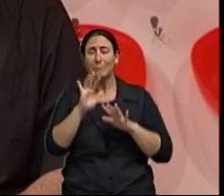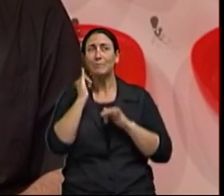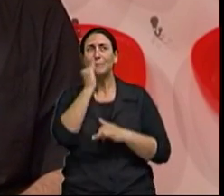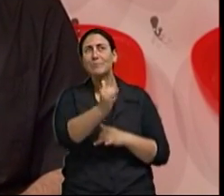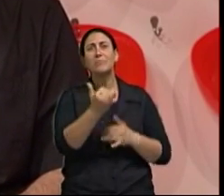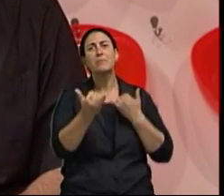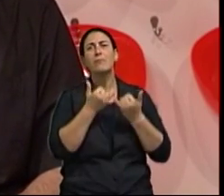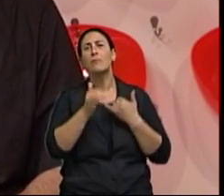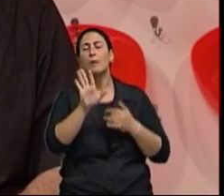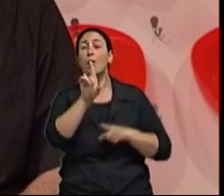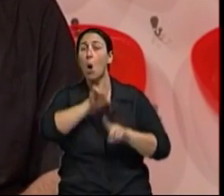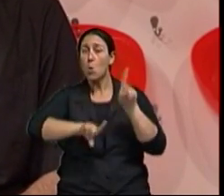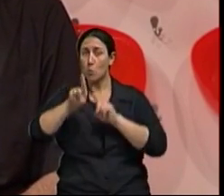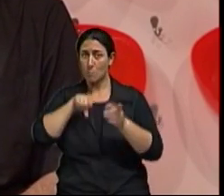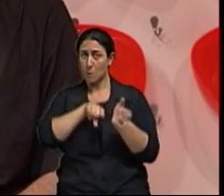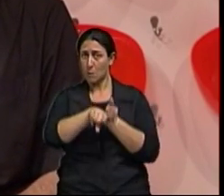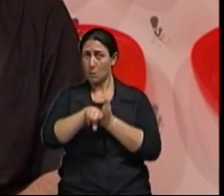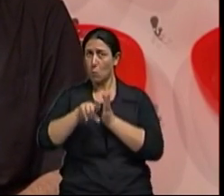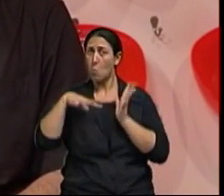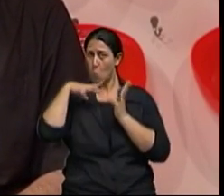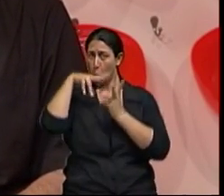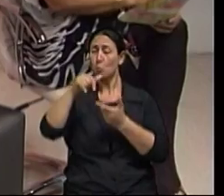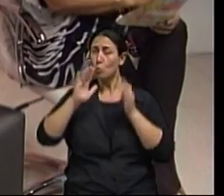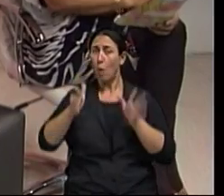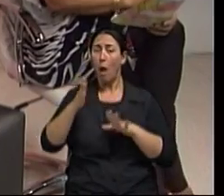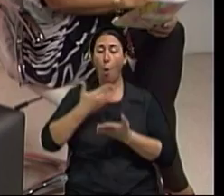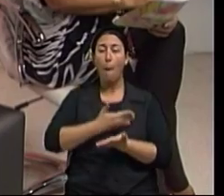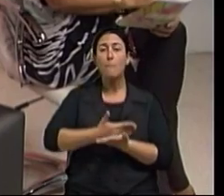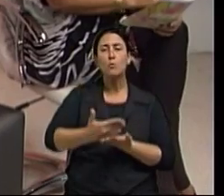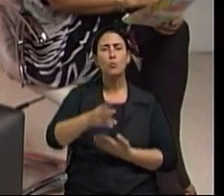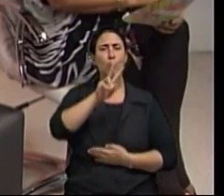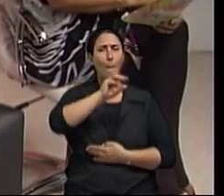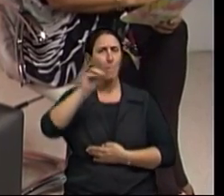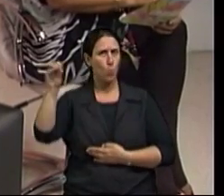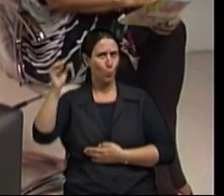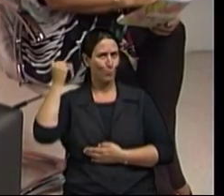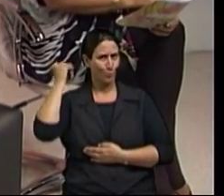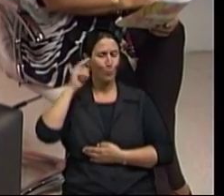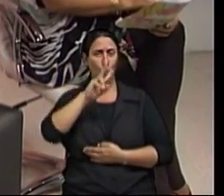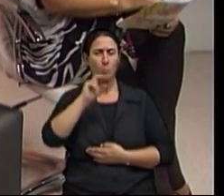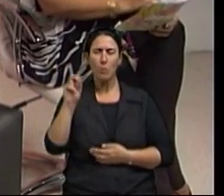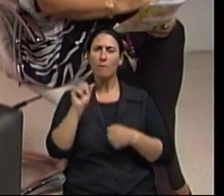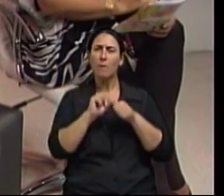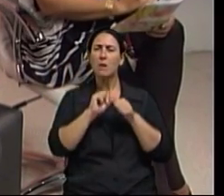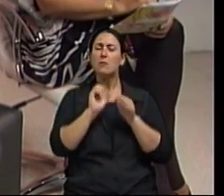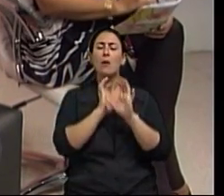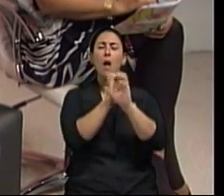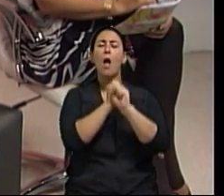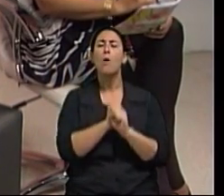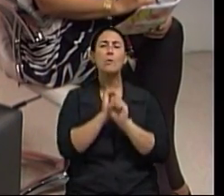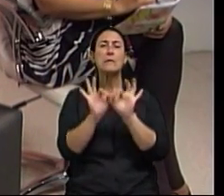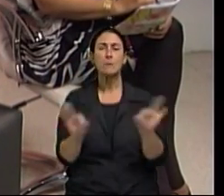assim. Certo. Alguns pesquisadores do mundo já desde 2000 vêm fazendo um cálculo simples, né, que